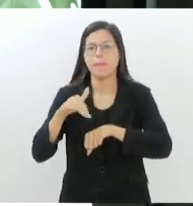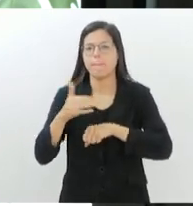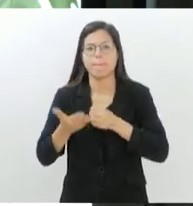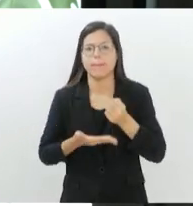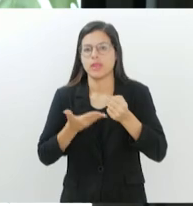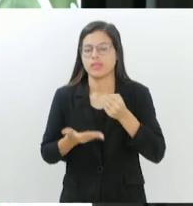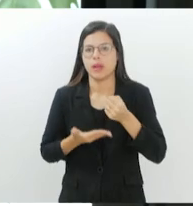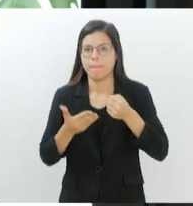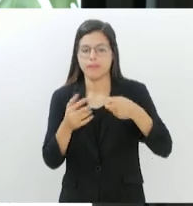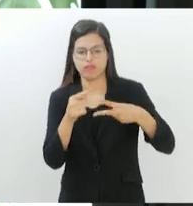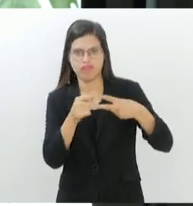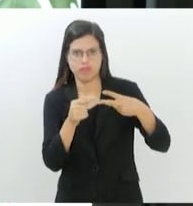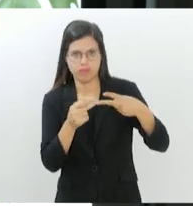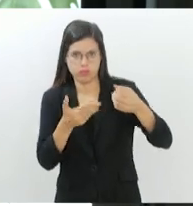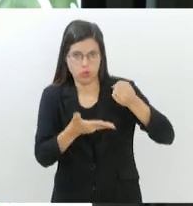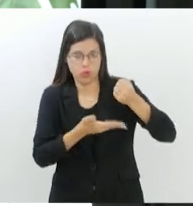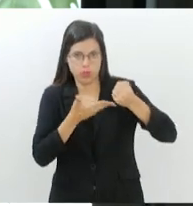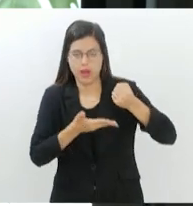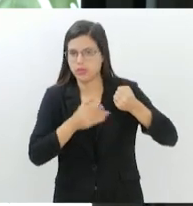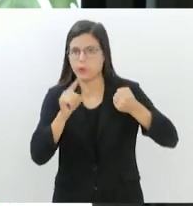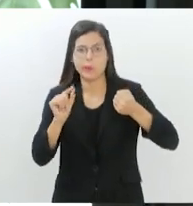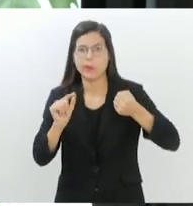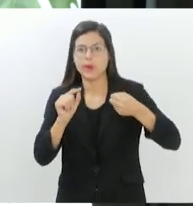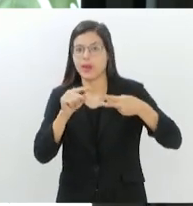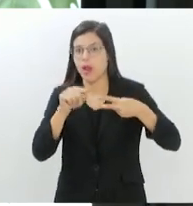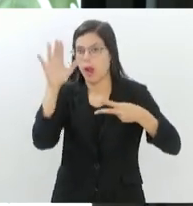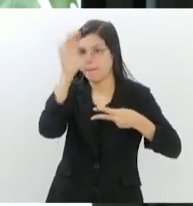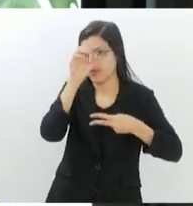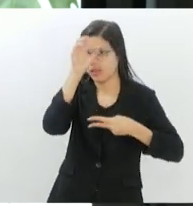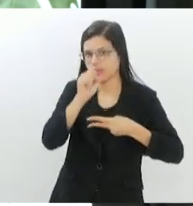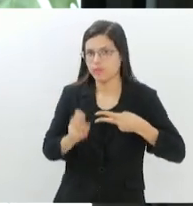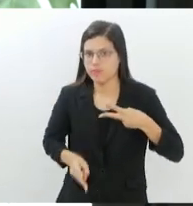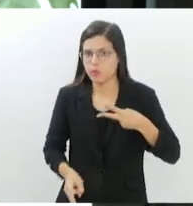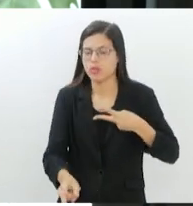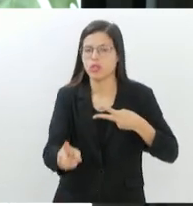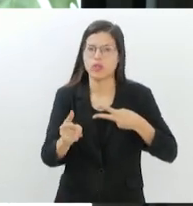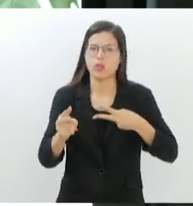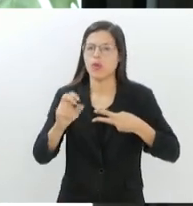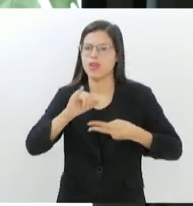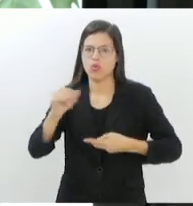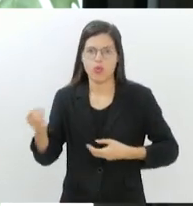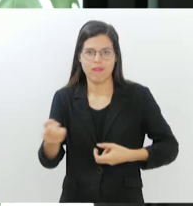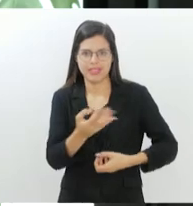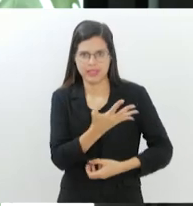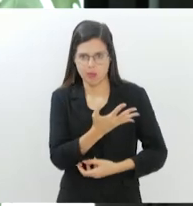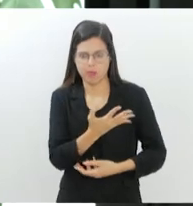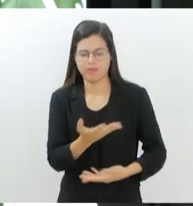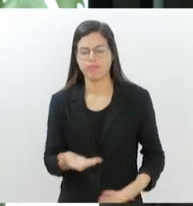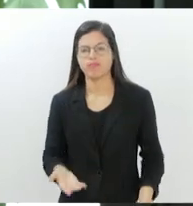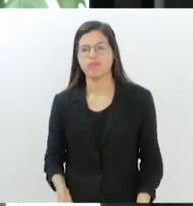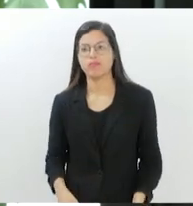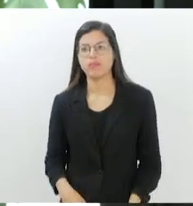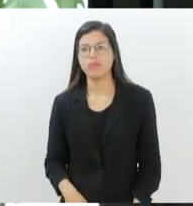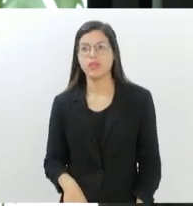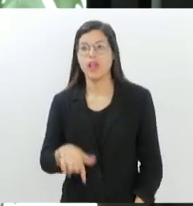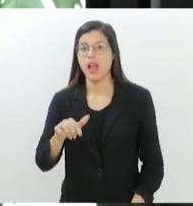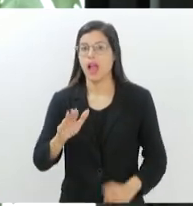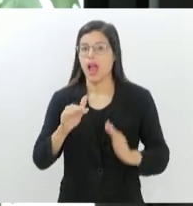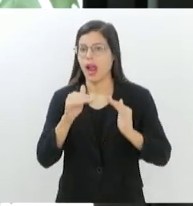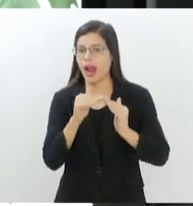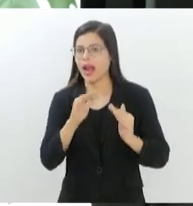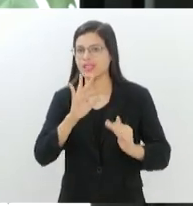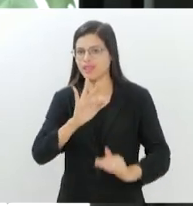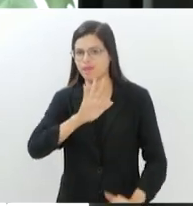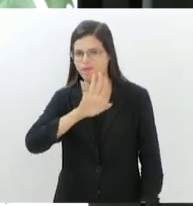basicamente 2 pilares, né? Que é o aprendizado contínuo e a inovação, né? A Casa Firjan já é um